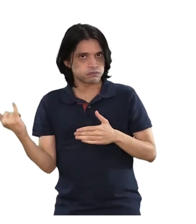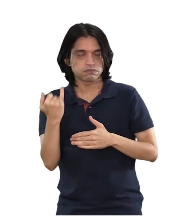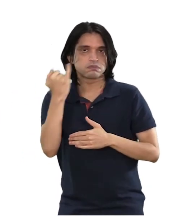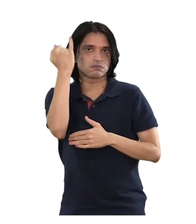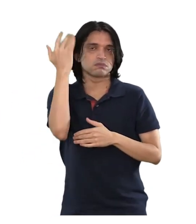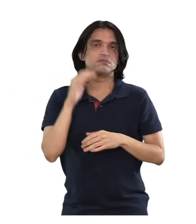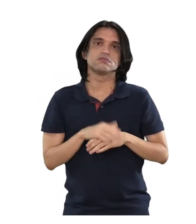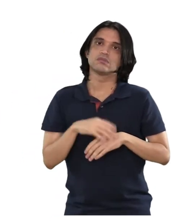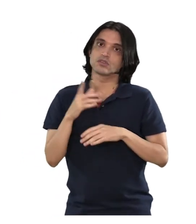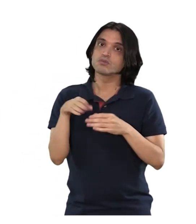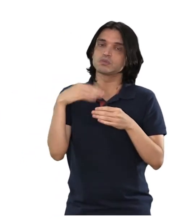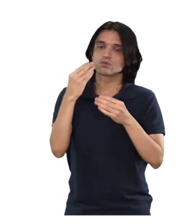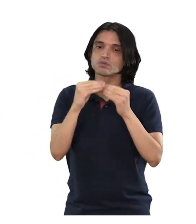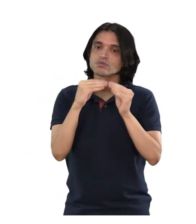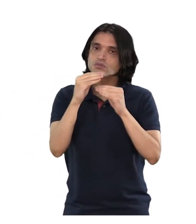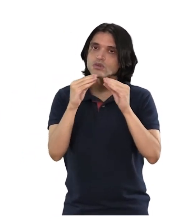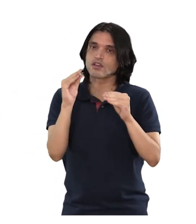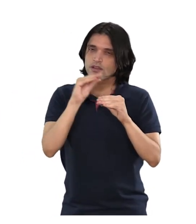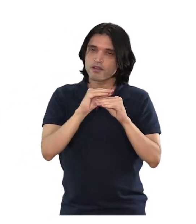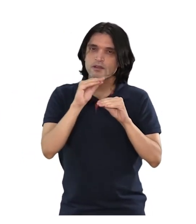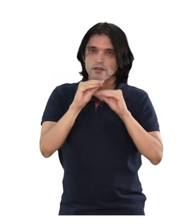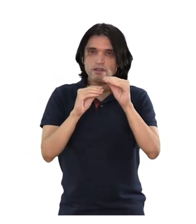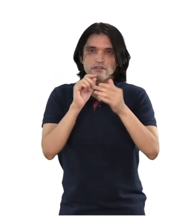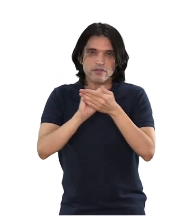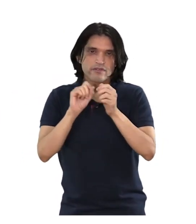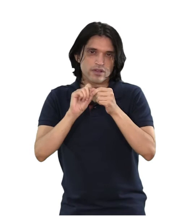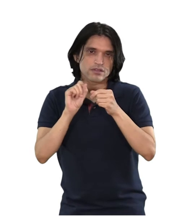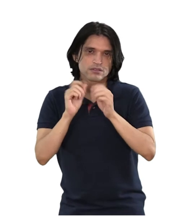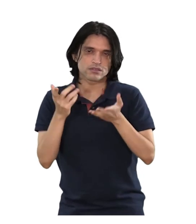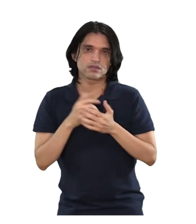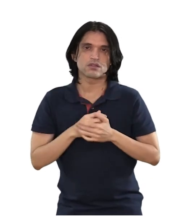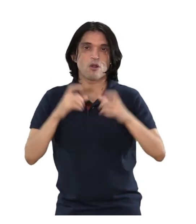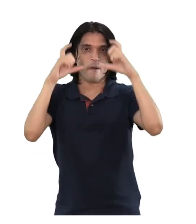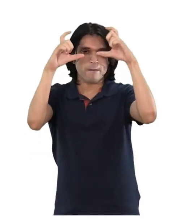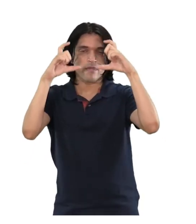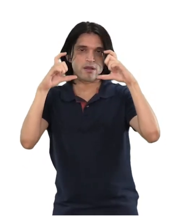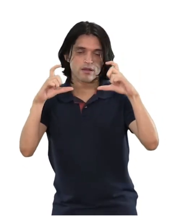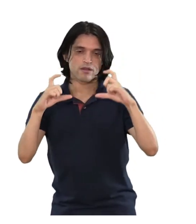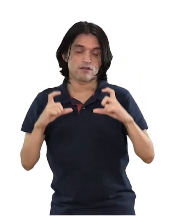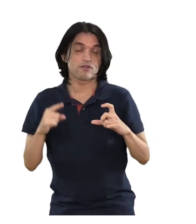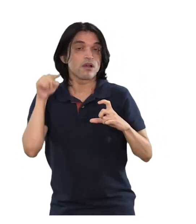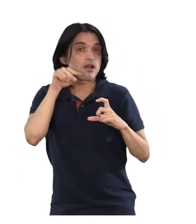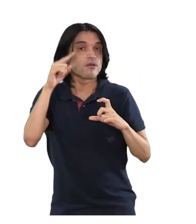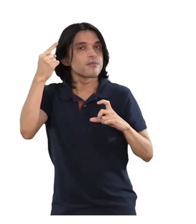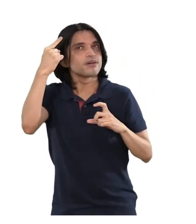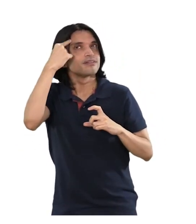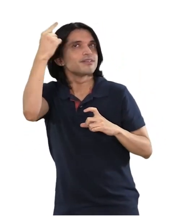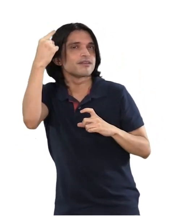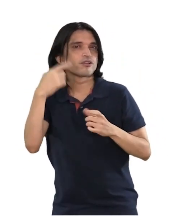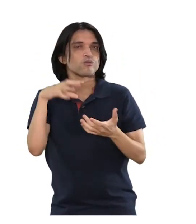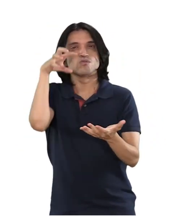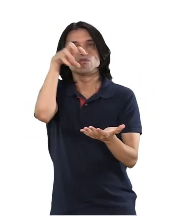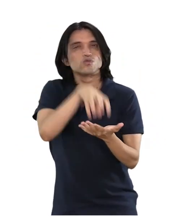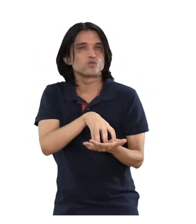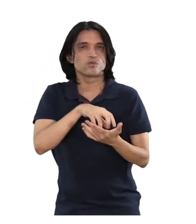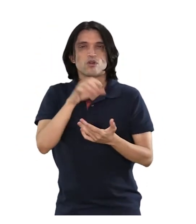parágrafo é uma unidade de informação constituída a partir de uma ideia, núcleo, né? Um tópico frasal, que juntamente com outras